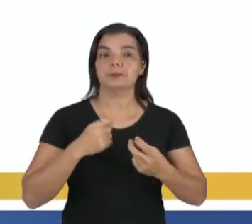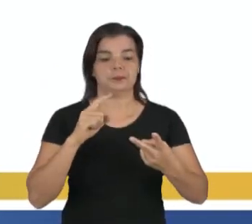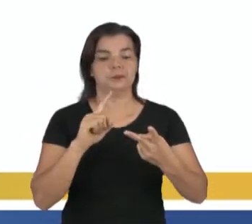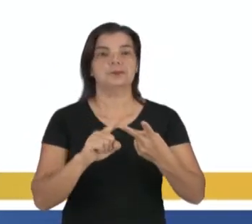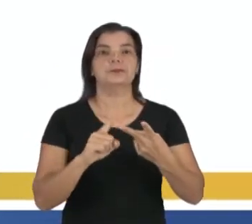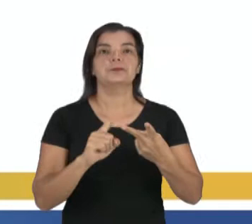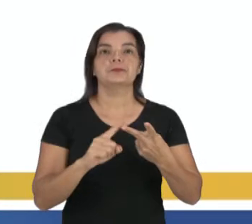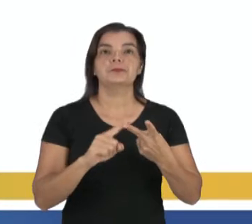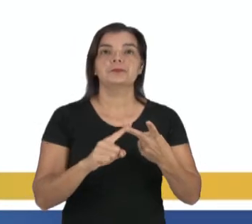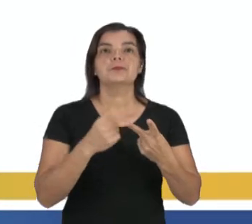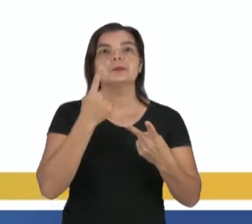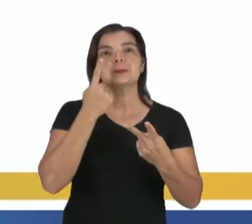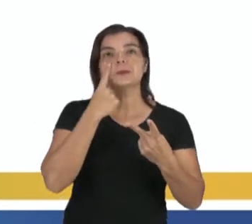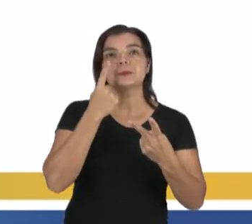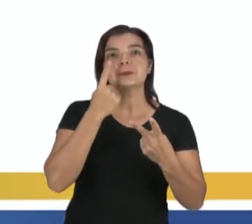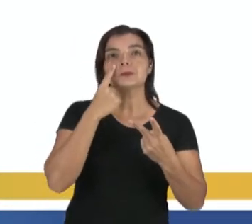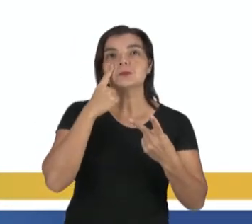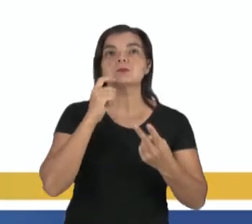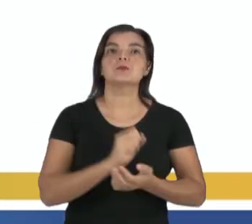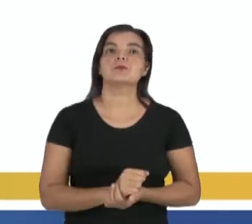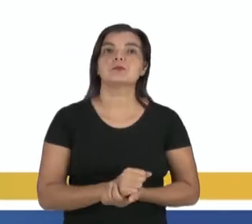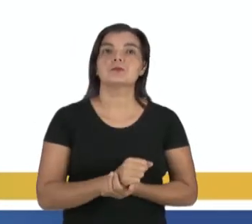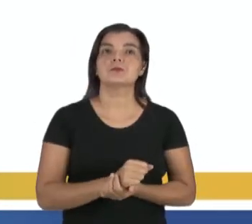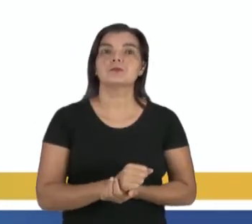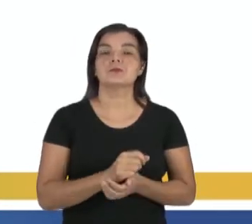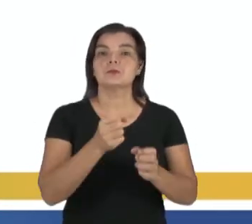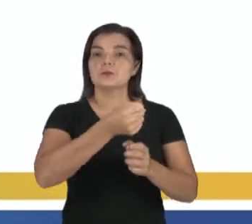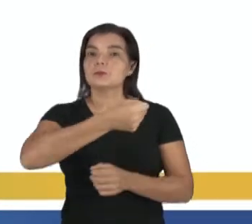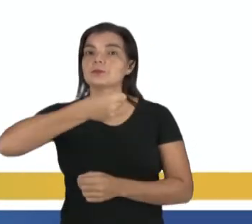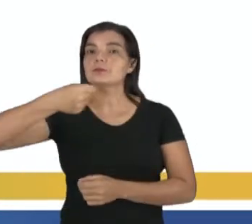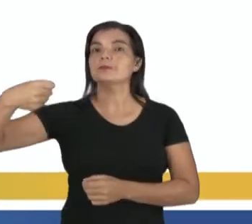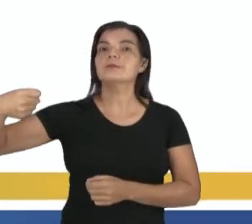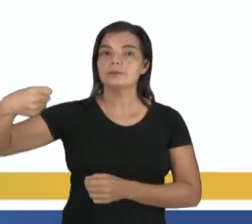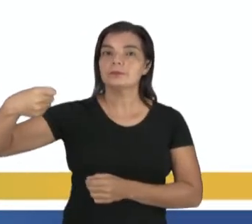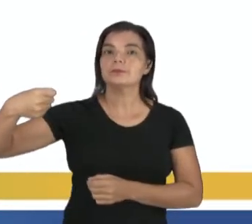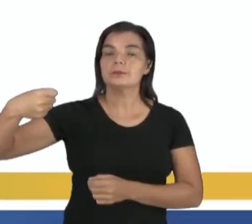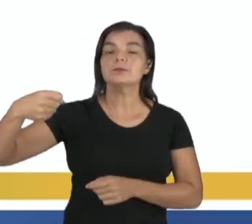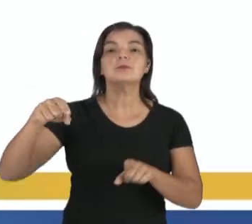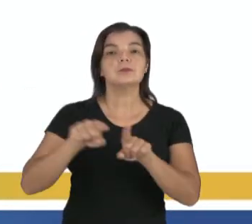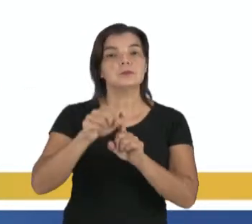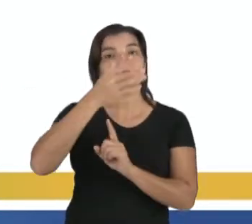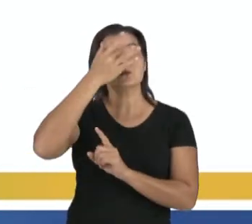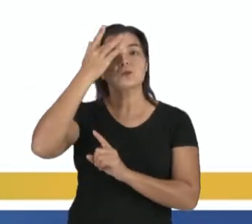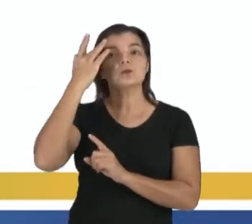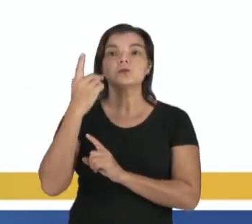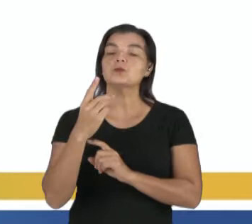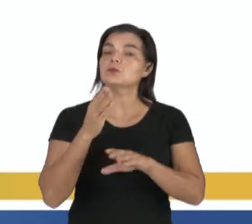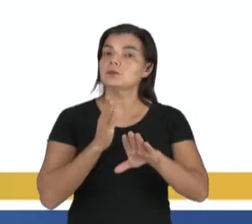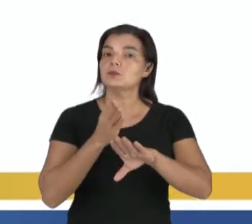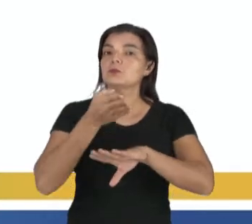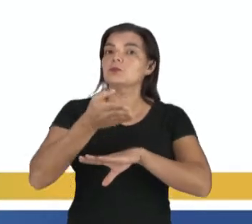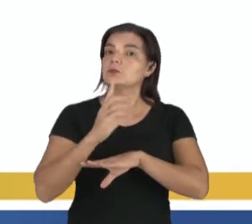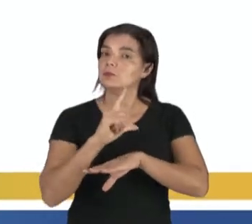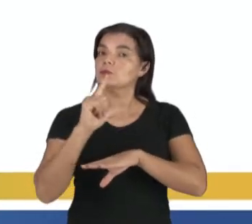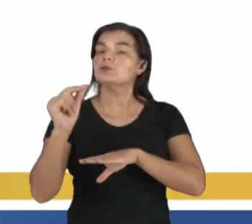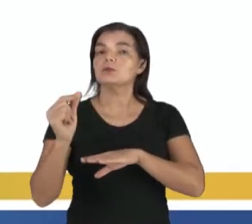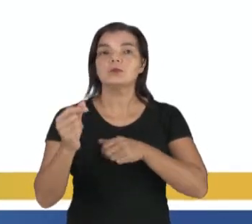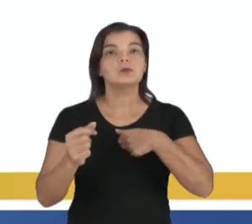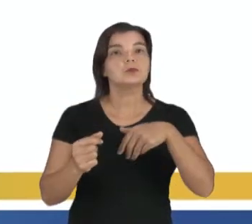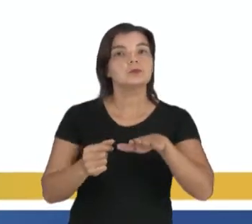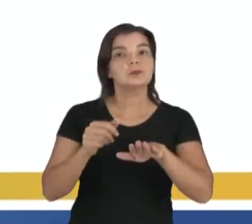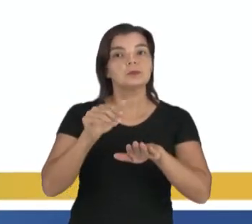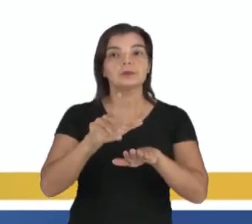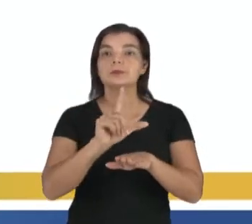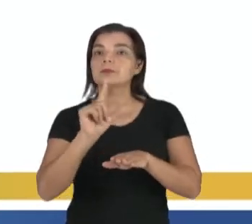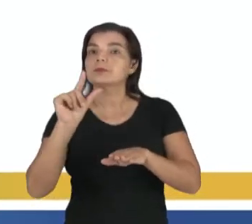segunda imagem, você observa que a cortina está aberta e que uma pessoa saiu de lá. Você observa isso pelas pegadas, as